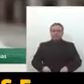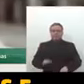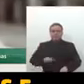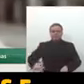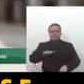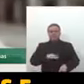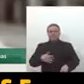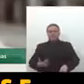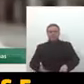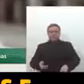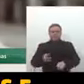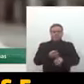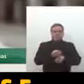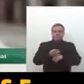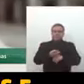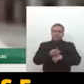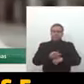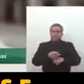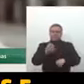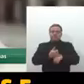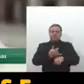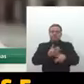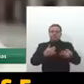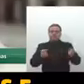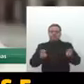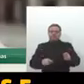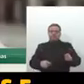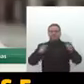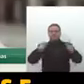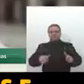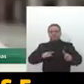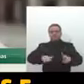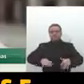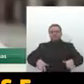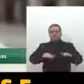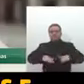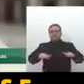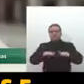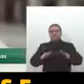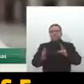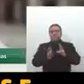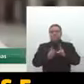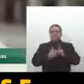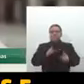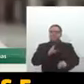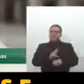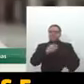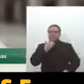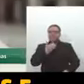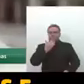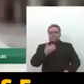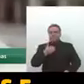de garimpeiros às terras indígenas, de intencionalmente não proteger os indígenas